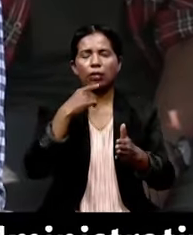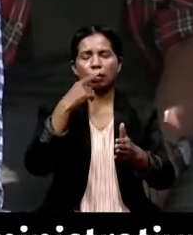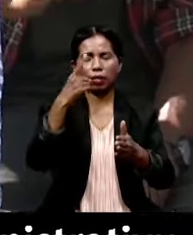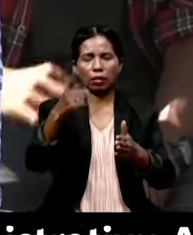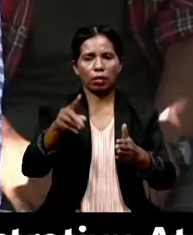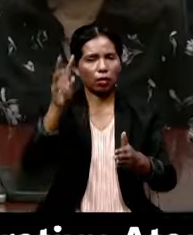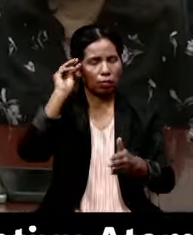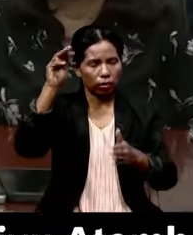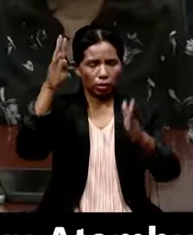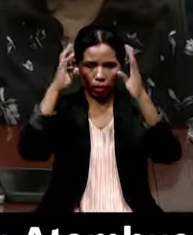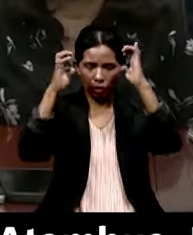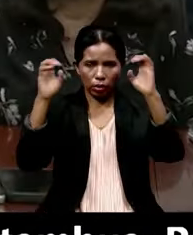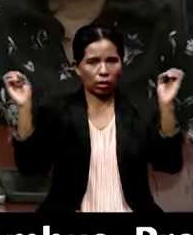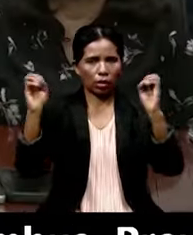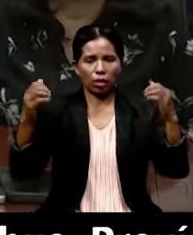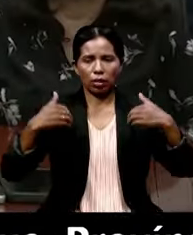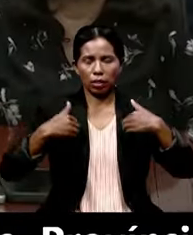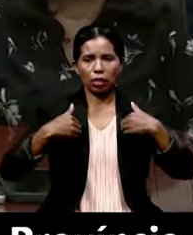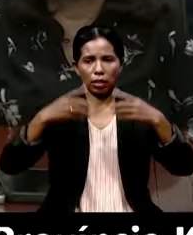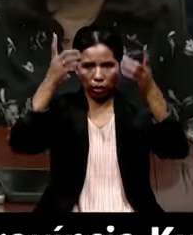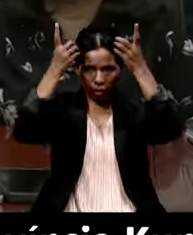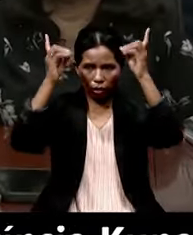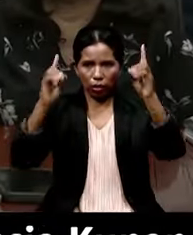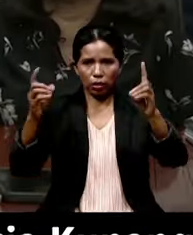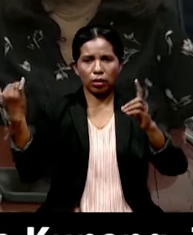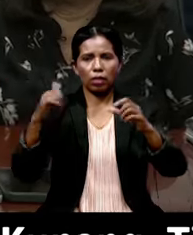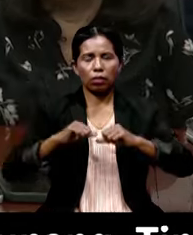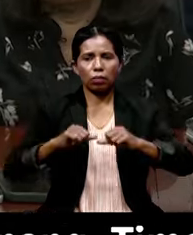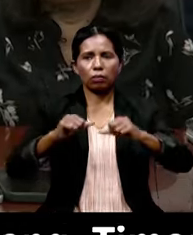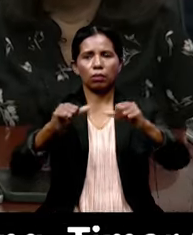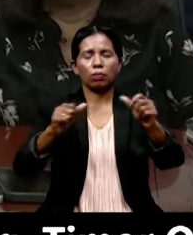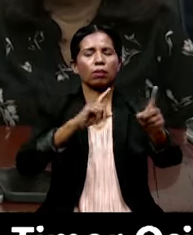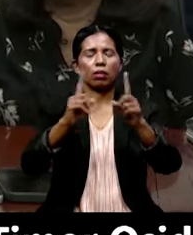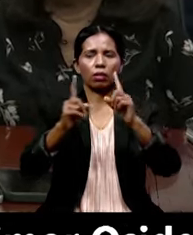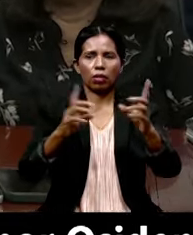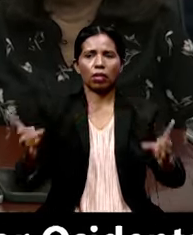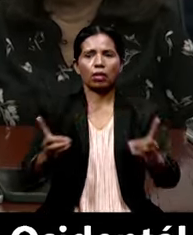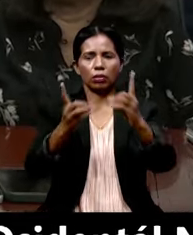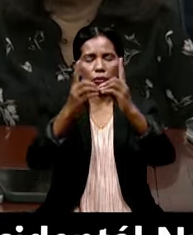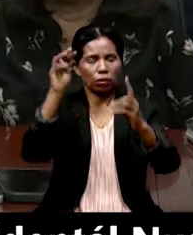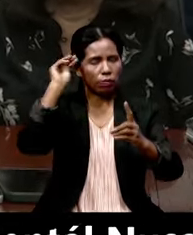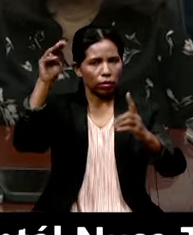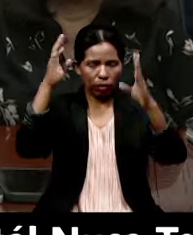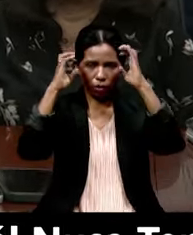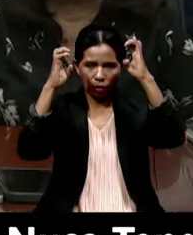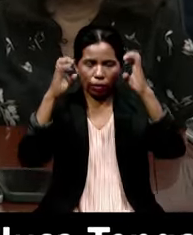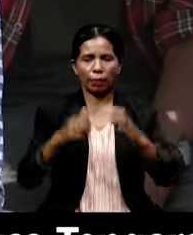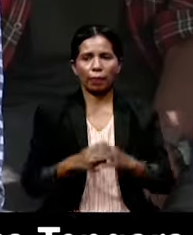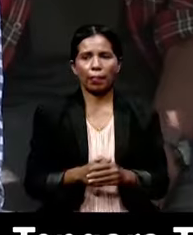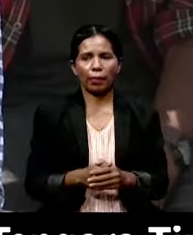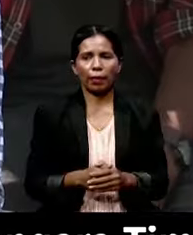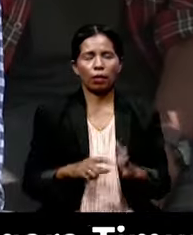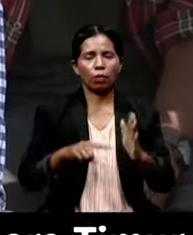ir a Ministério da Educação, la ia decisão, maxira se continua a manifestação a soro ministro da Educação. O momento nacional kata